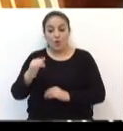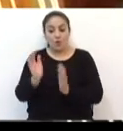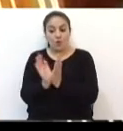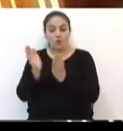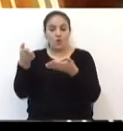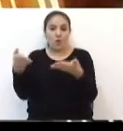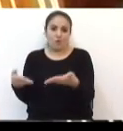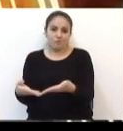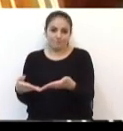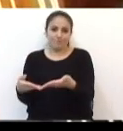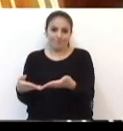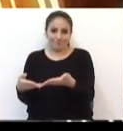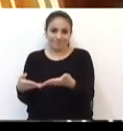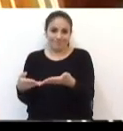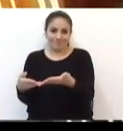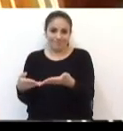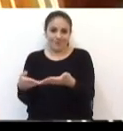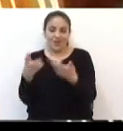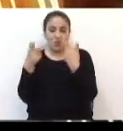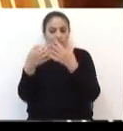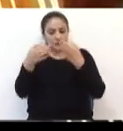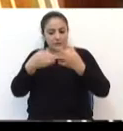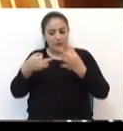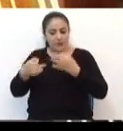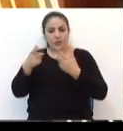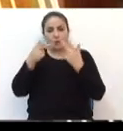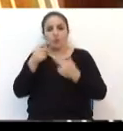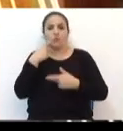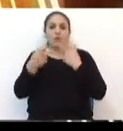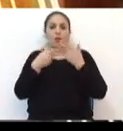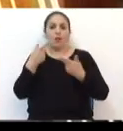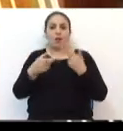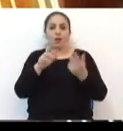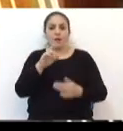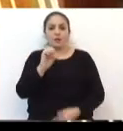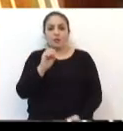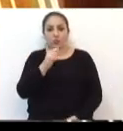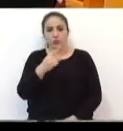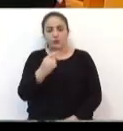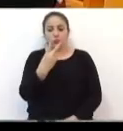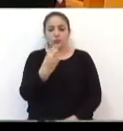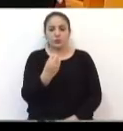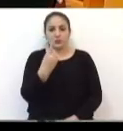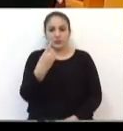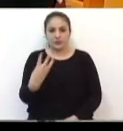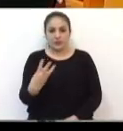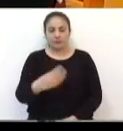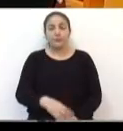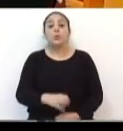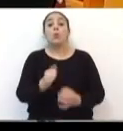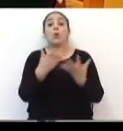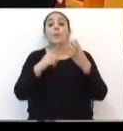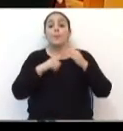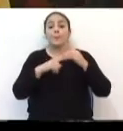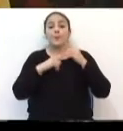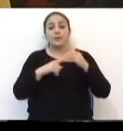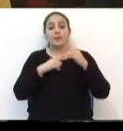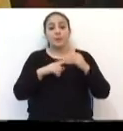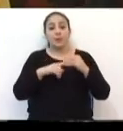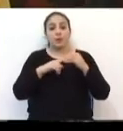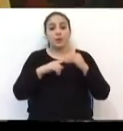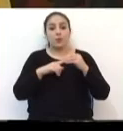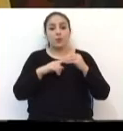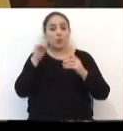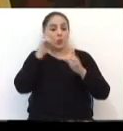mas acontecendo de uma forma correta, como pressupõe a resolução 213. Quais seriam os principais benefícios para